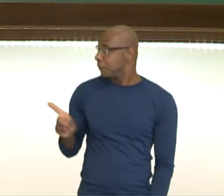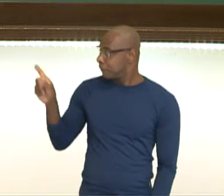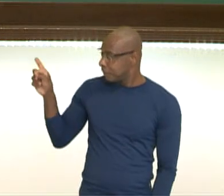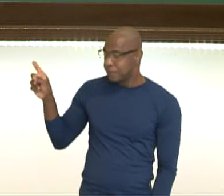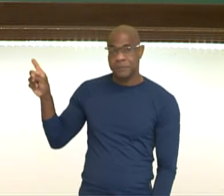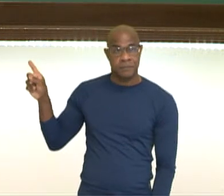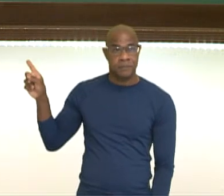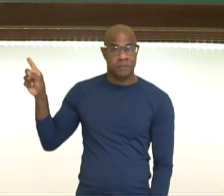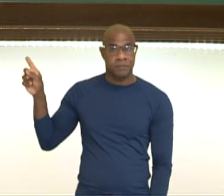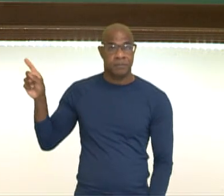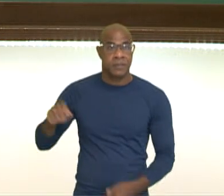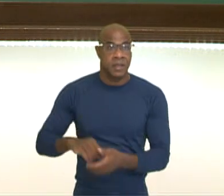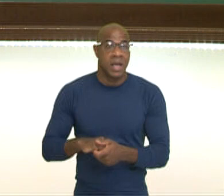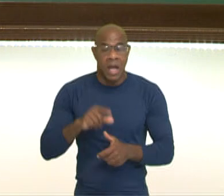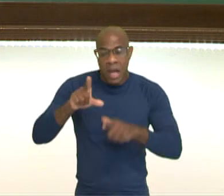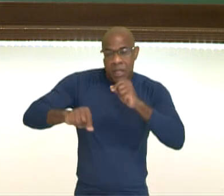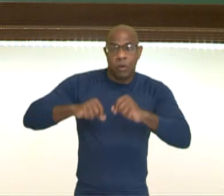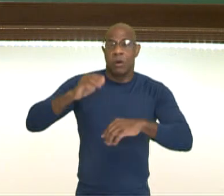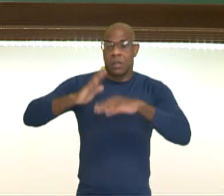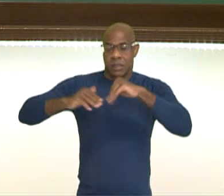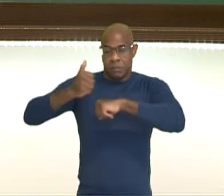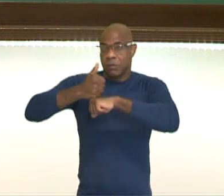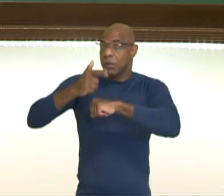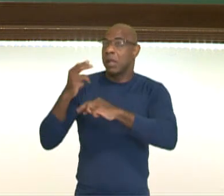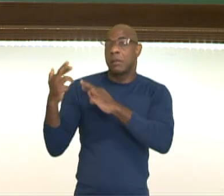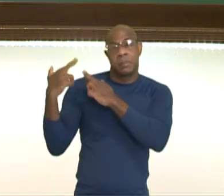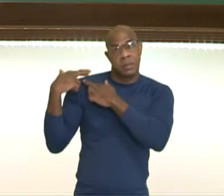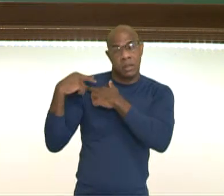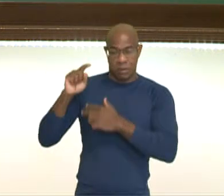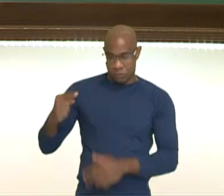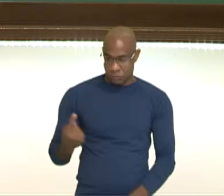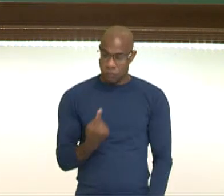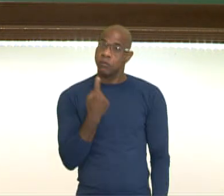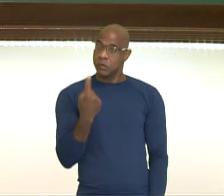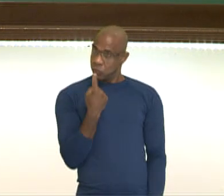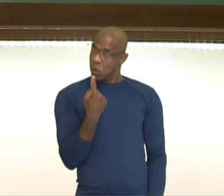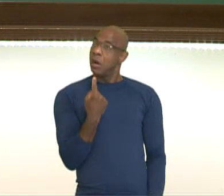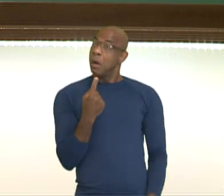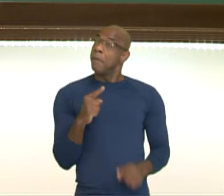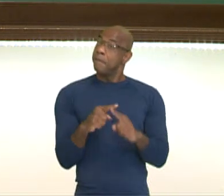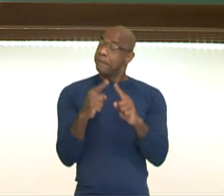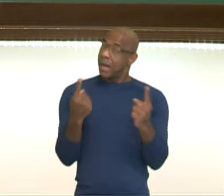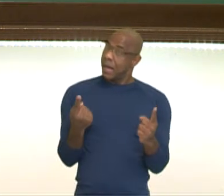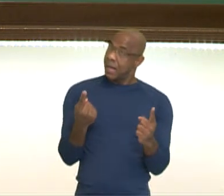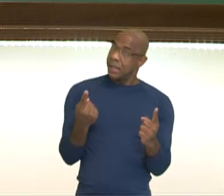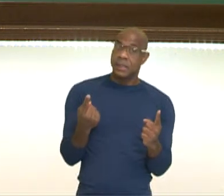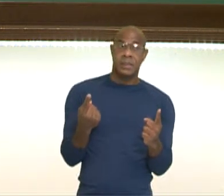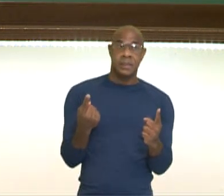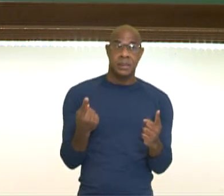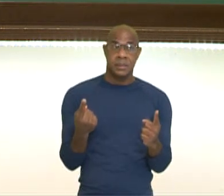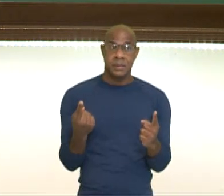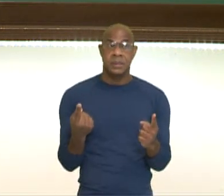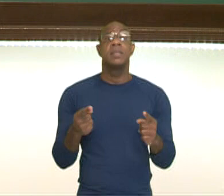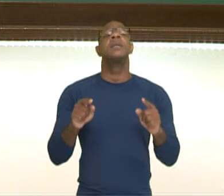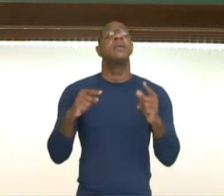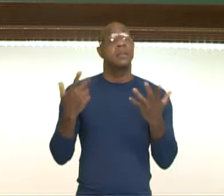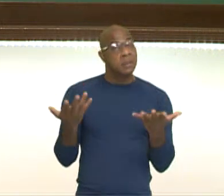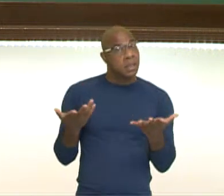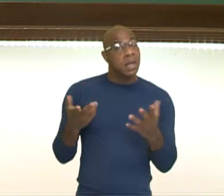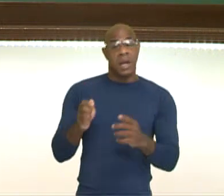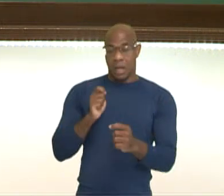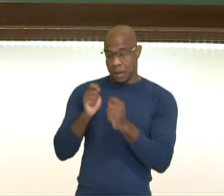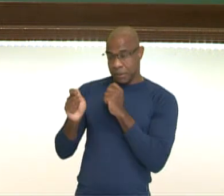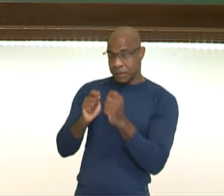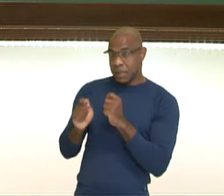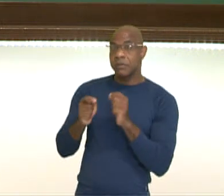2. A escolha da profissão é de responsabilidade individual, mas, porém, contudo, todavia, a